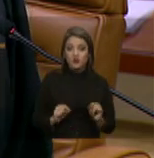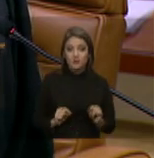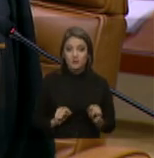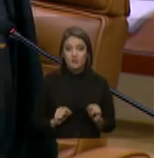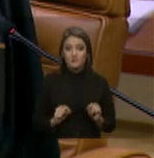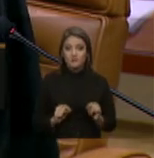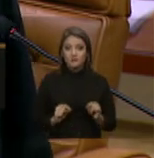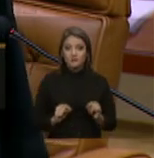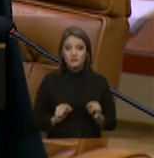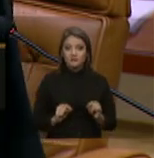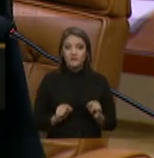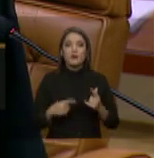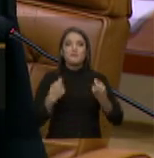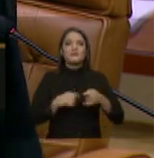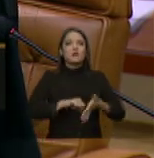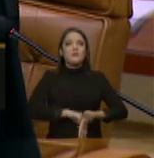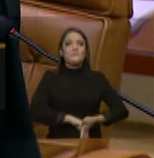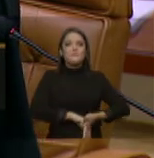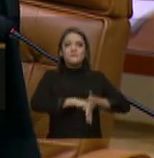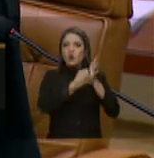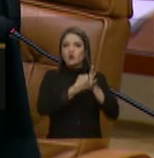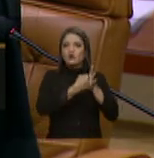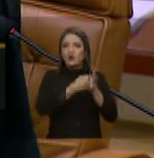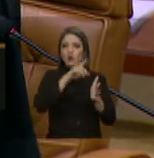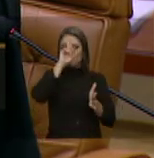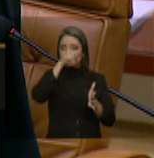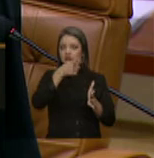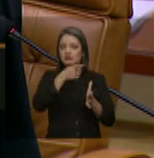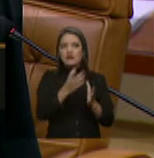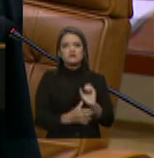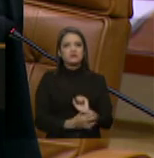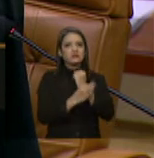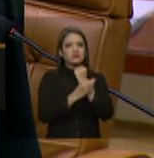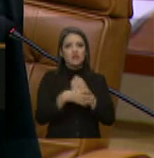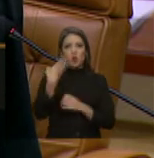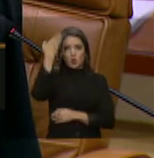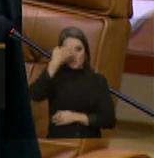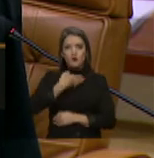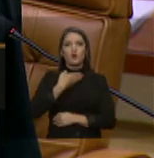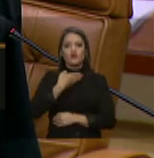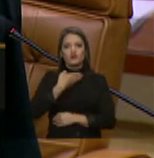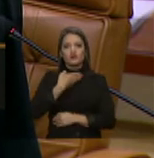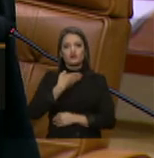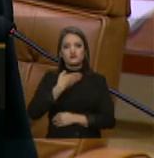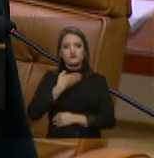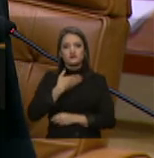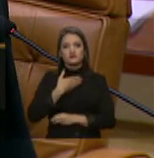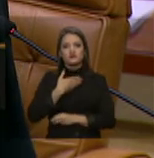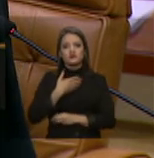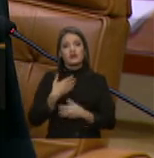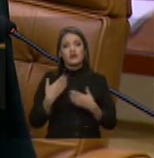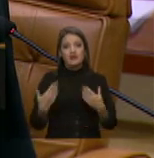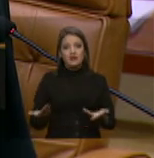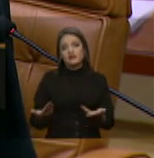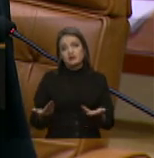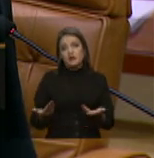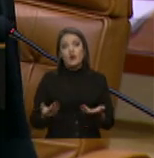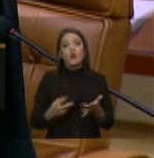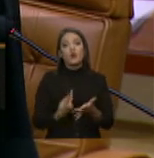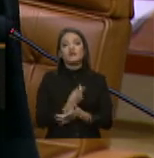bloquear e determinar a preservação da prova eles bloqueiam mas a prova